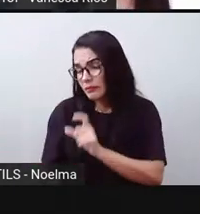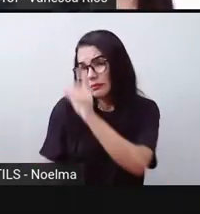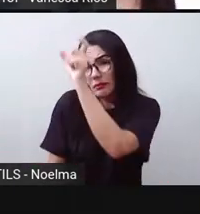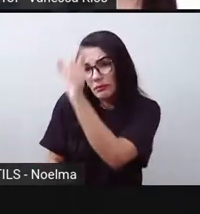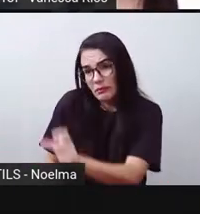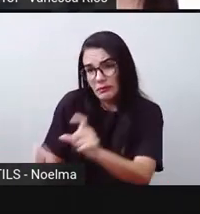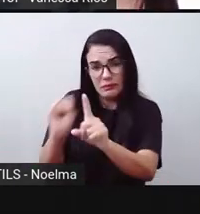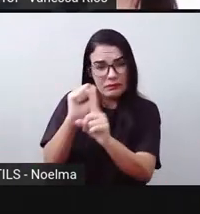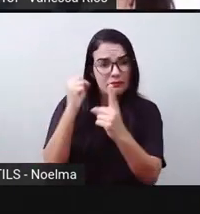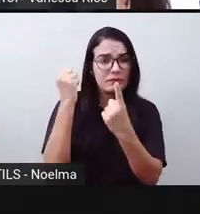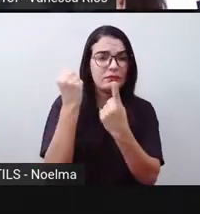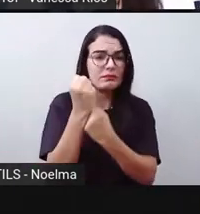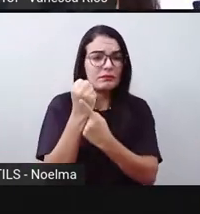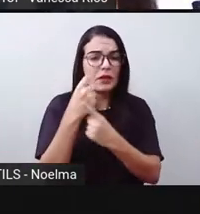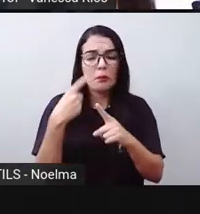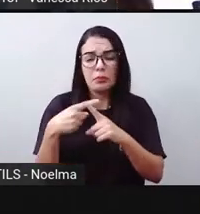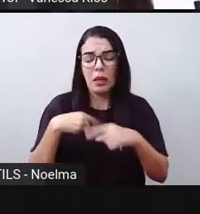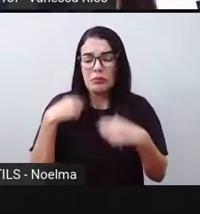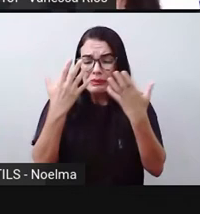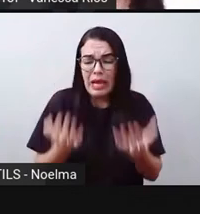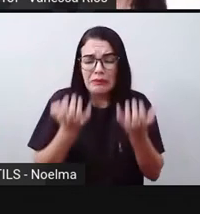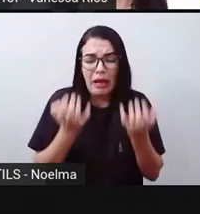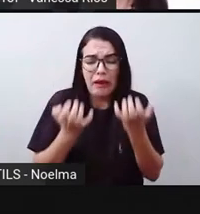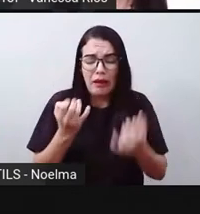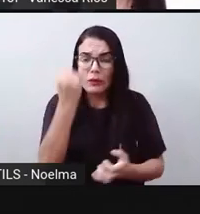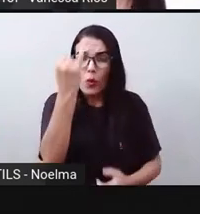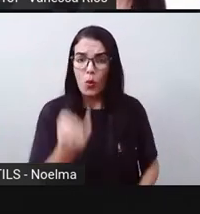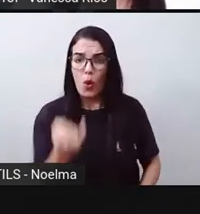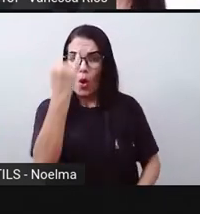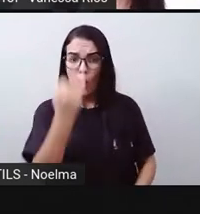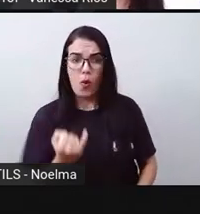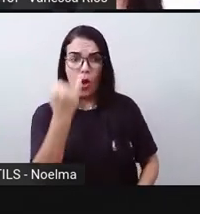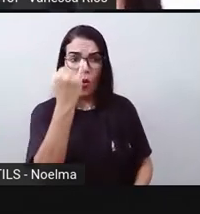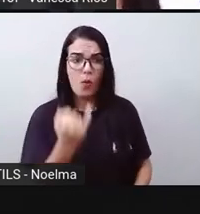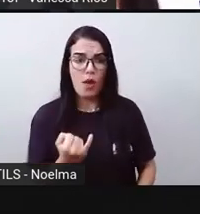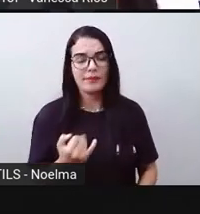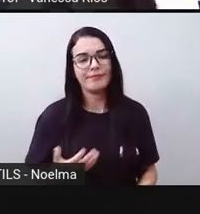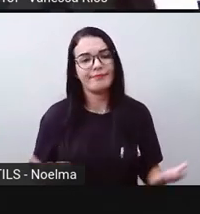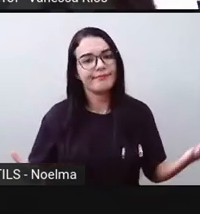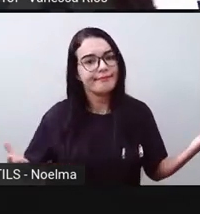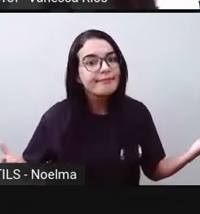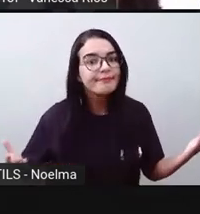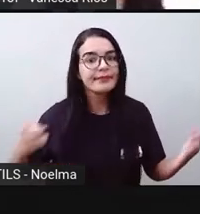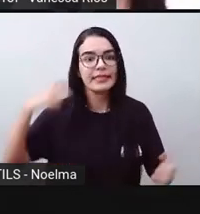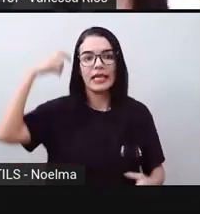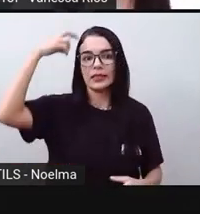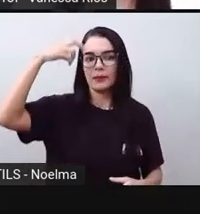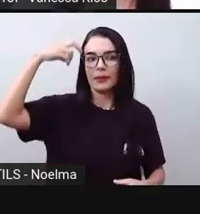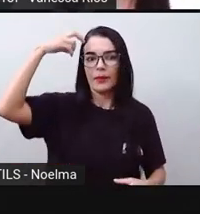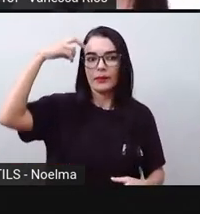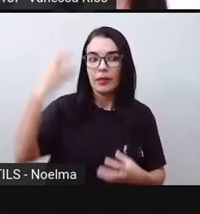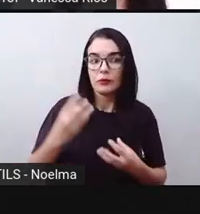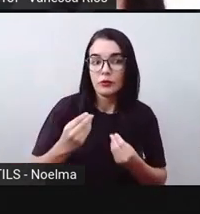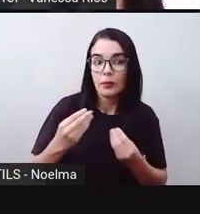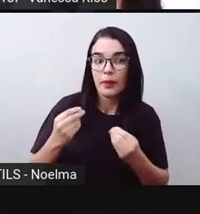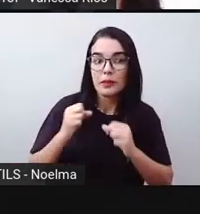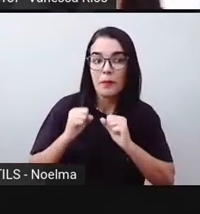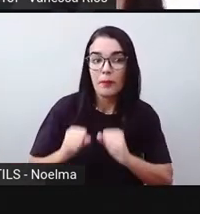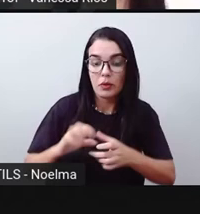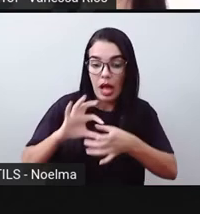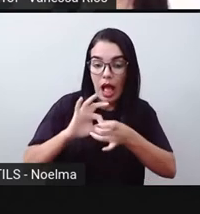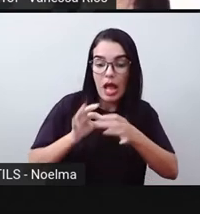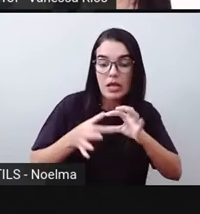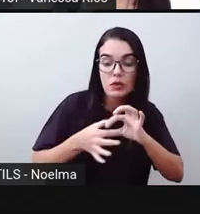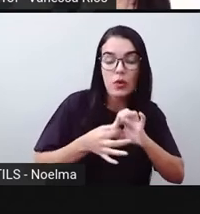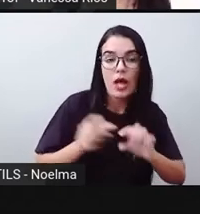que emagreça, para fazer dieta. Essas preocupações em excesso podem estar relacionadas